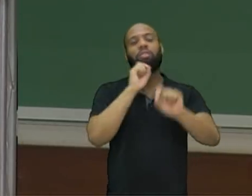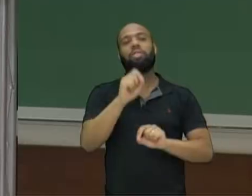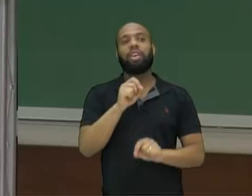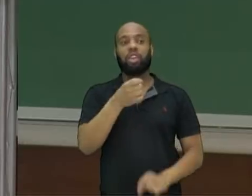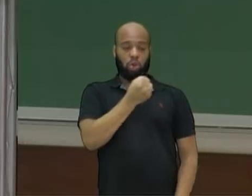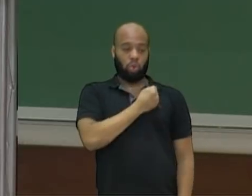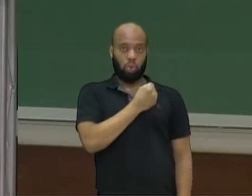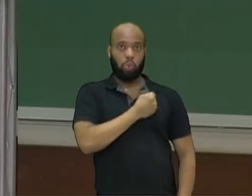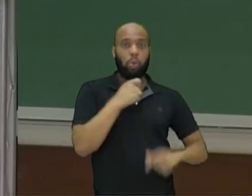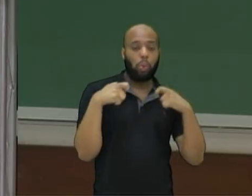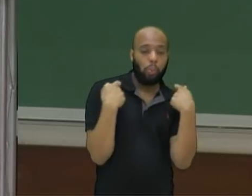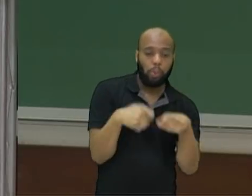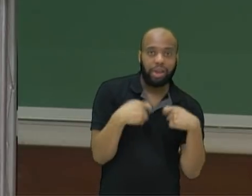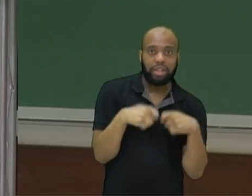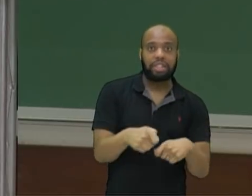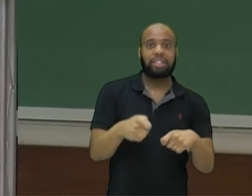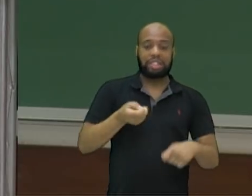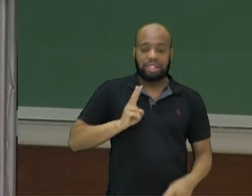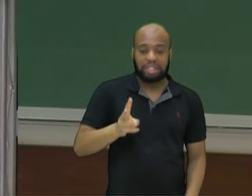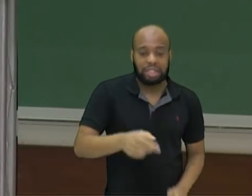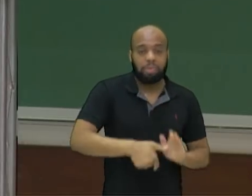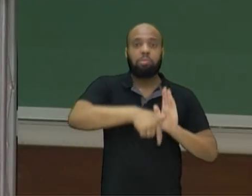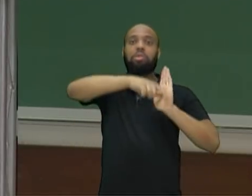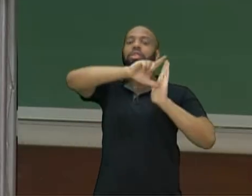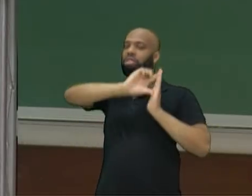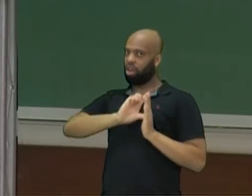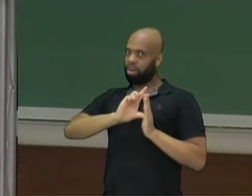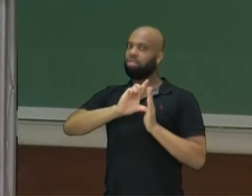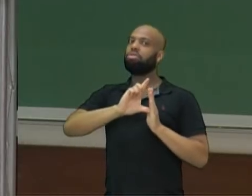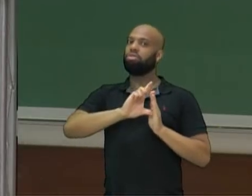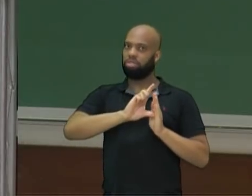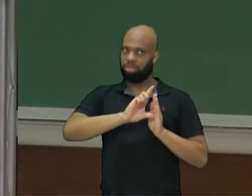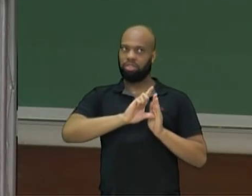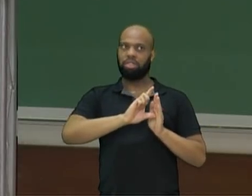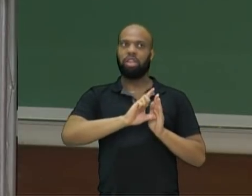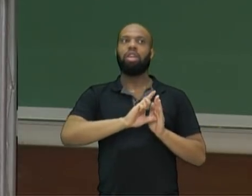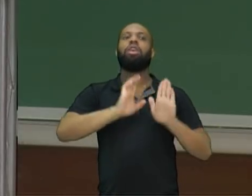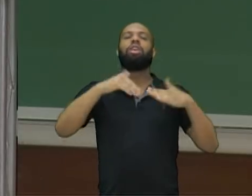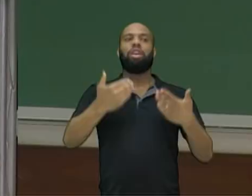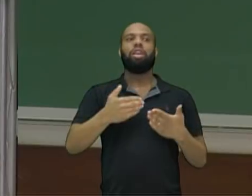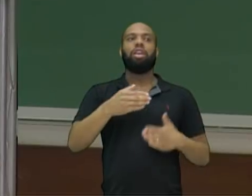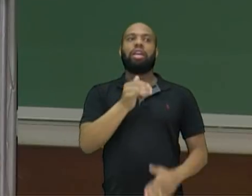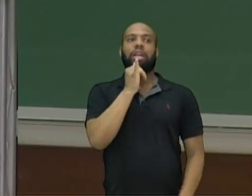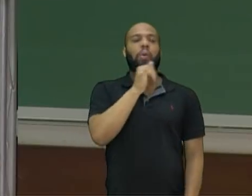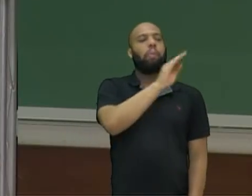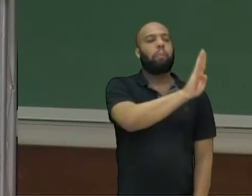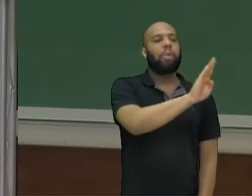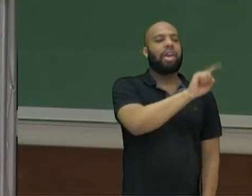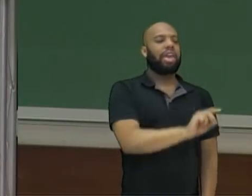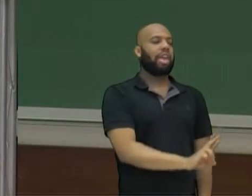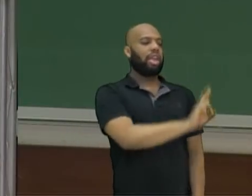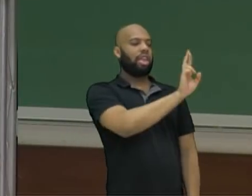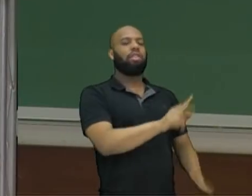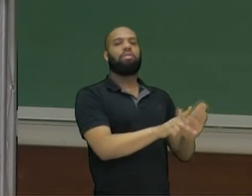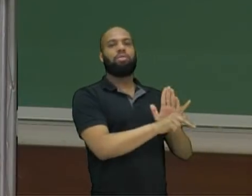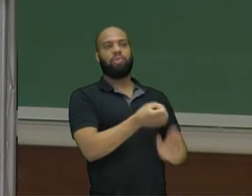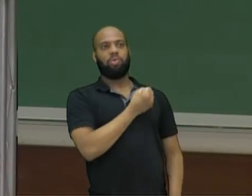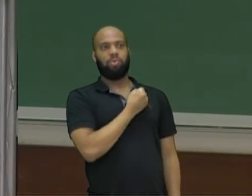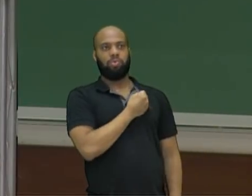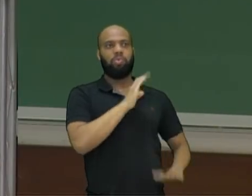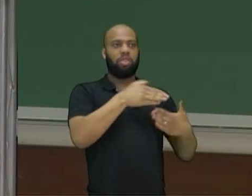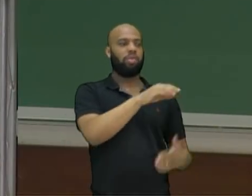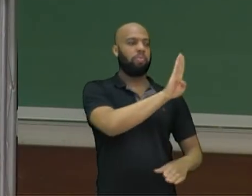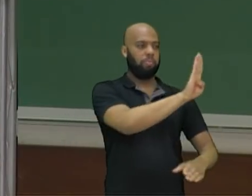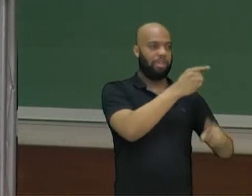de número a gente coloca na frente da unidade imaginária. Então, B vezes C é